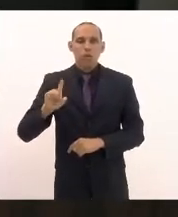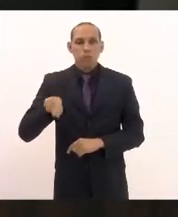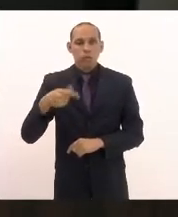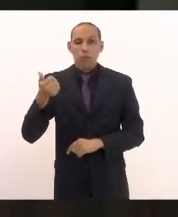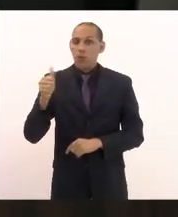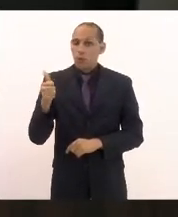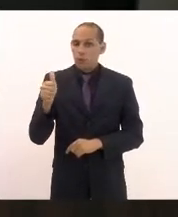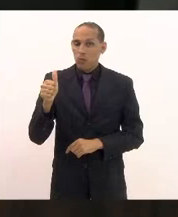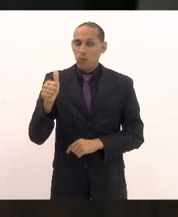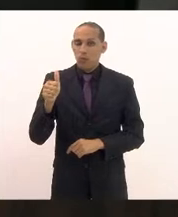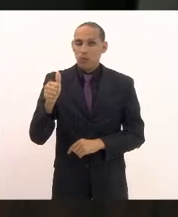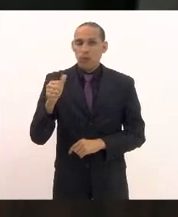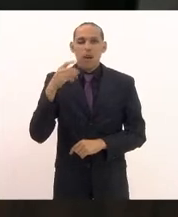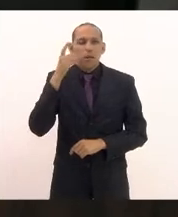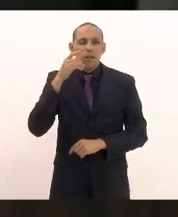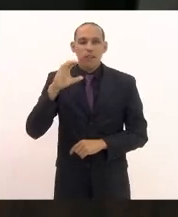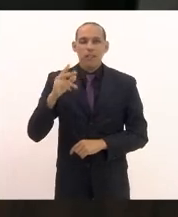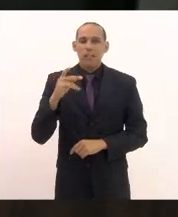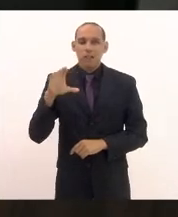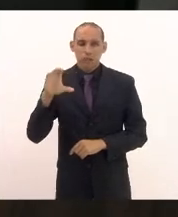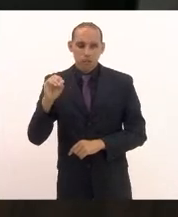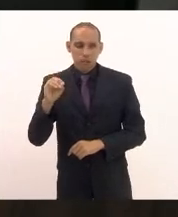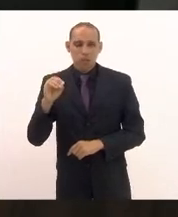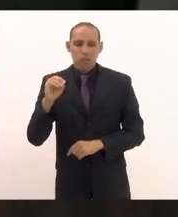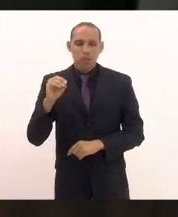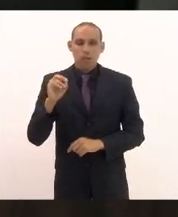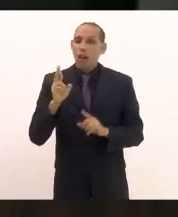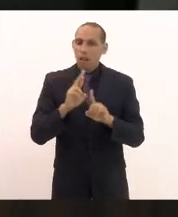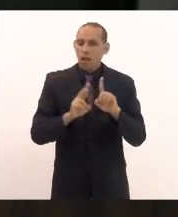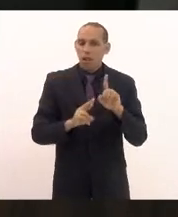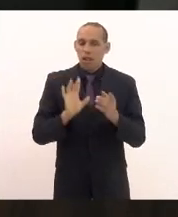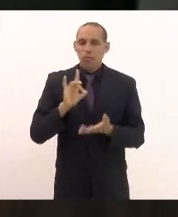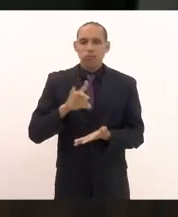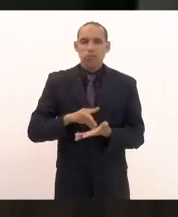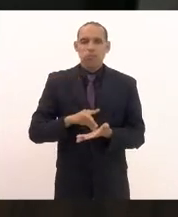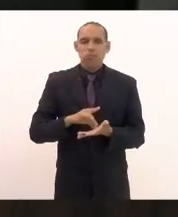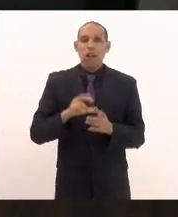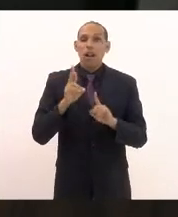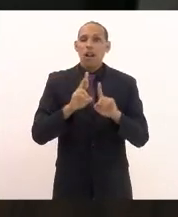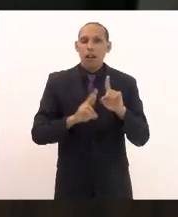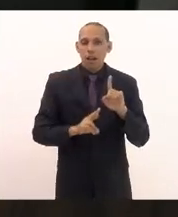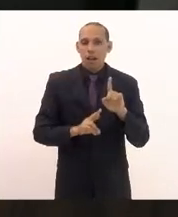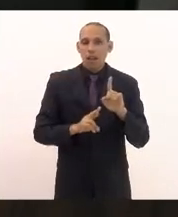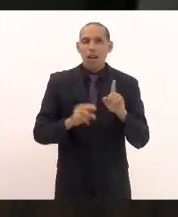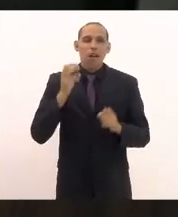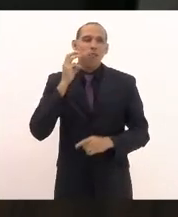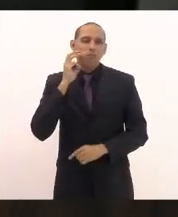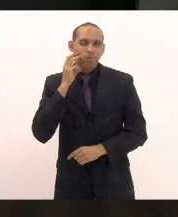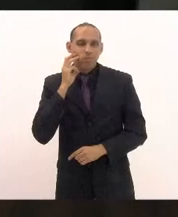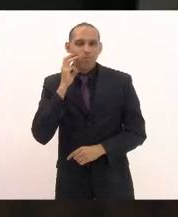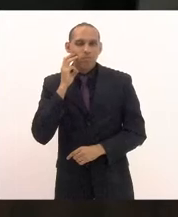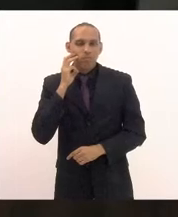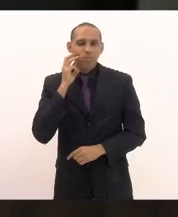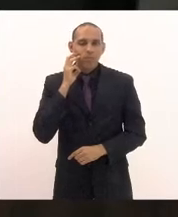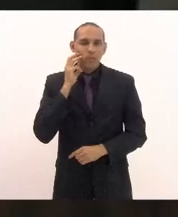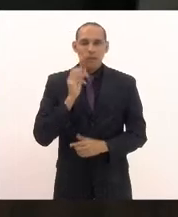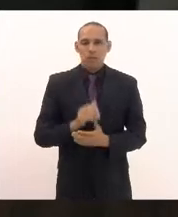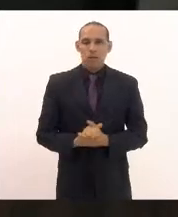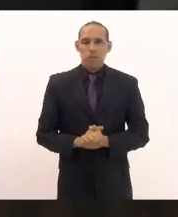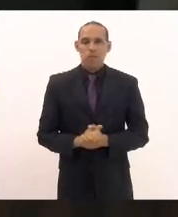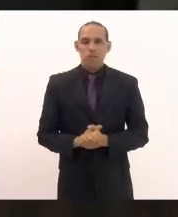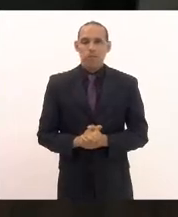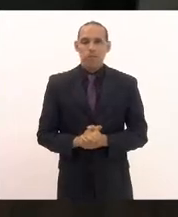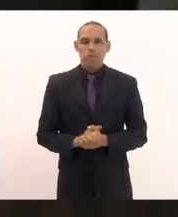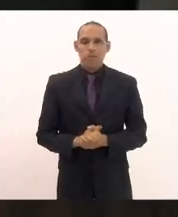do deputado Chico Machado, relator original. Relator, deputado Valdec Carneiro, relator